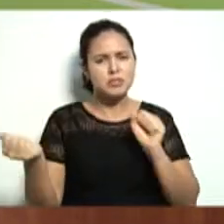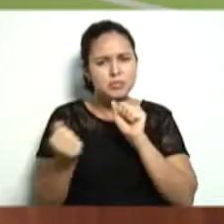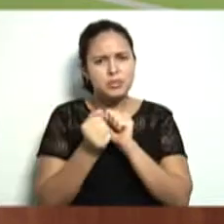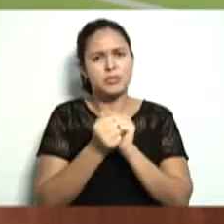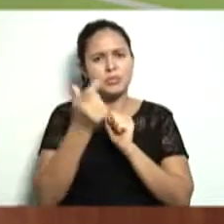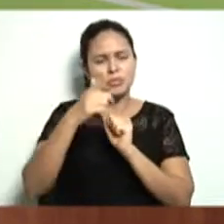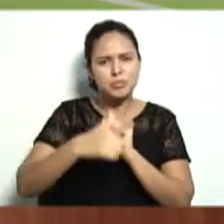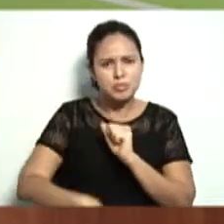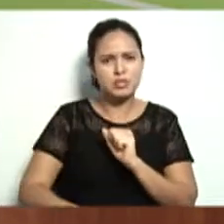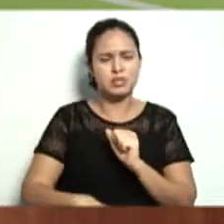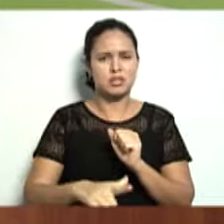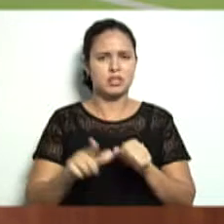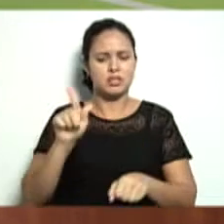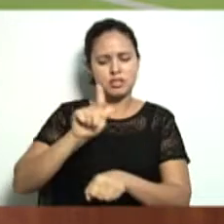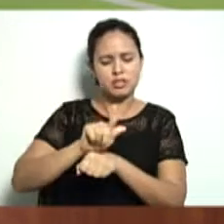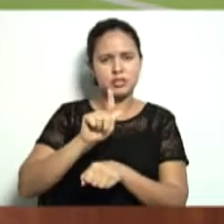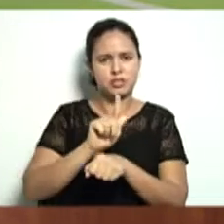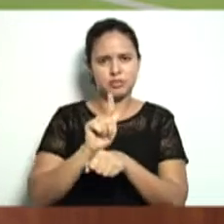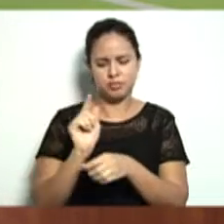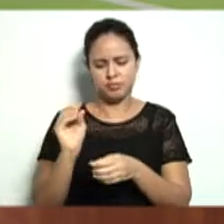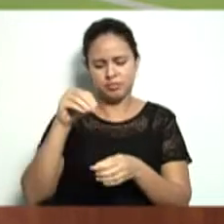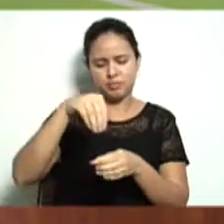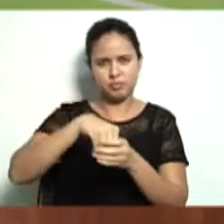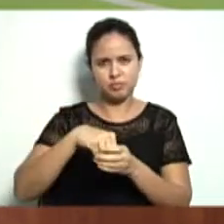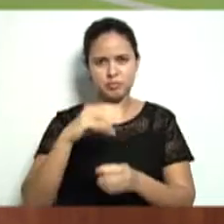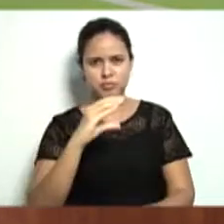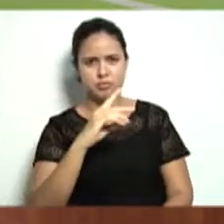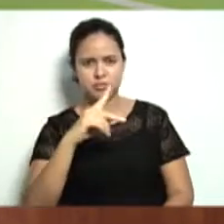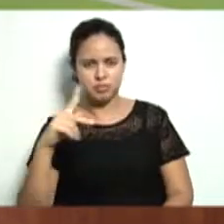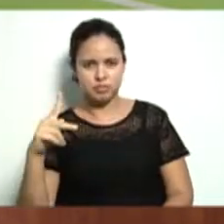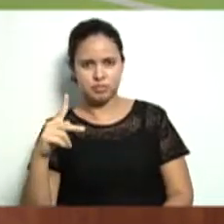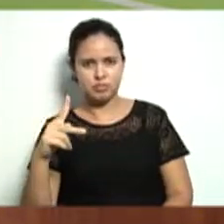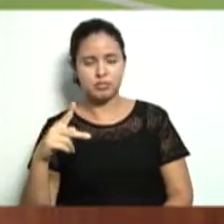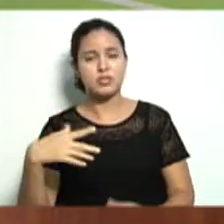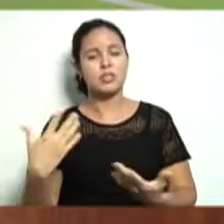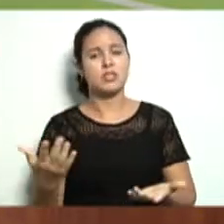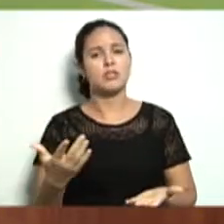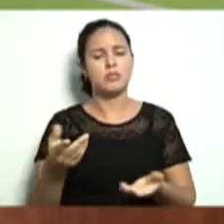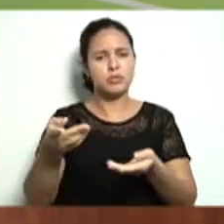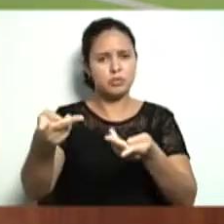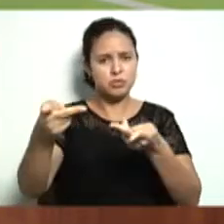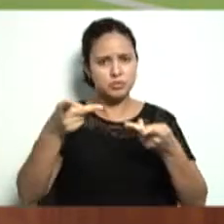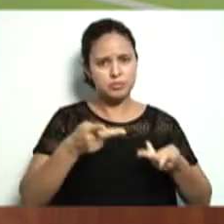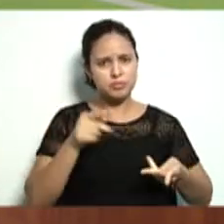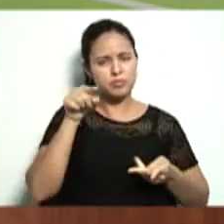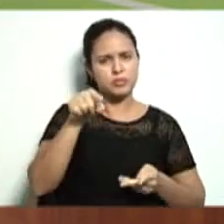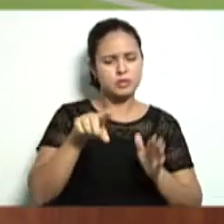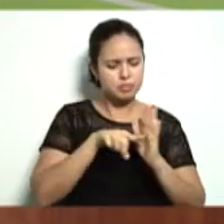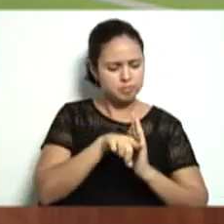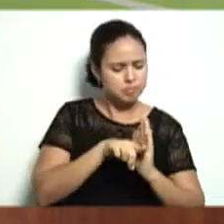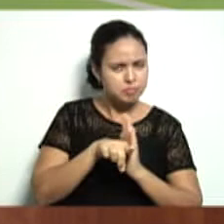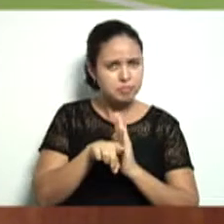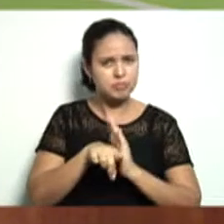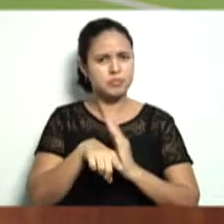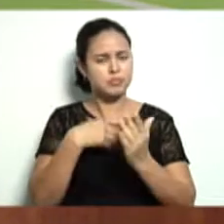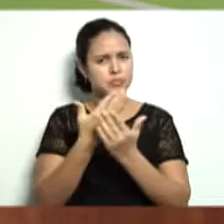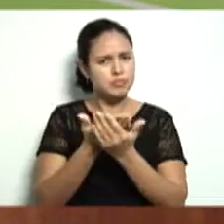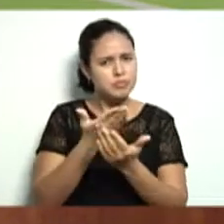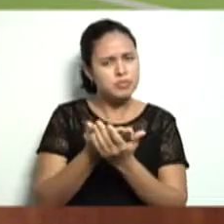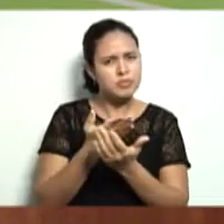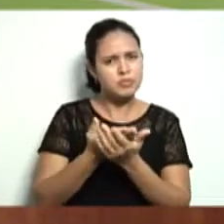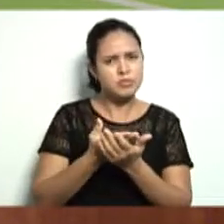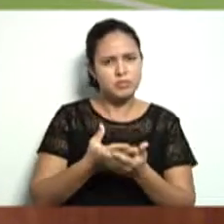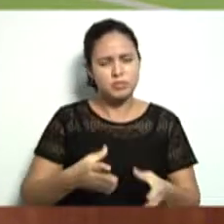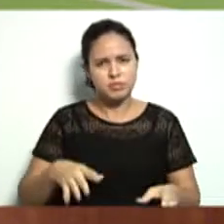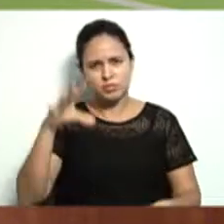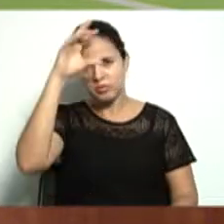mais sobre a parte da gestão hoje. E aí a gente acaba convidando você a pesquisar, a estudar